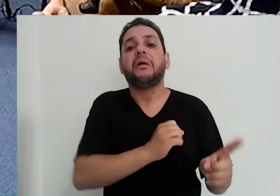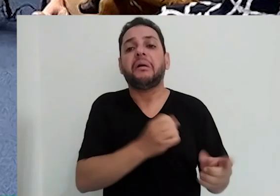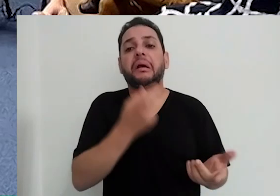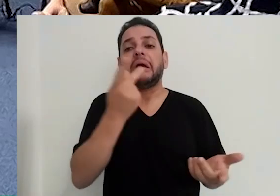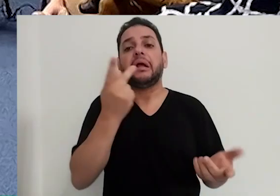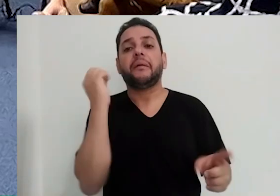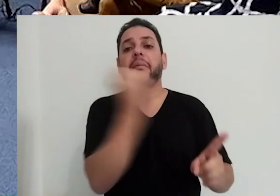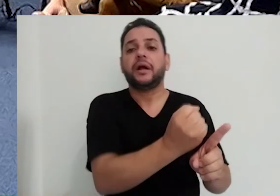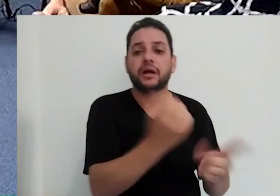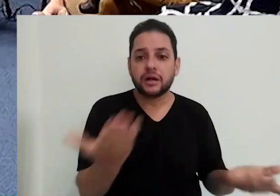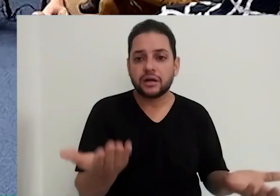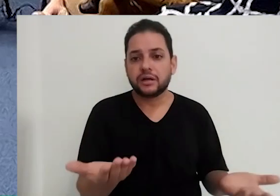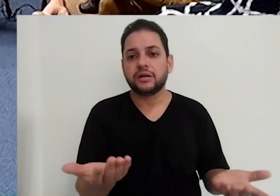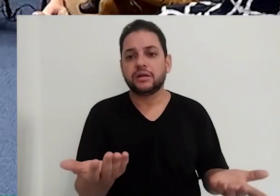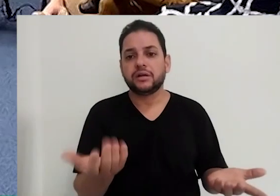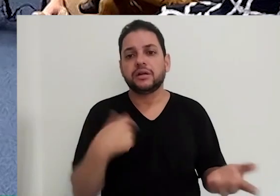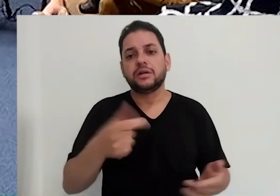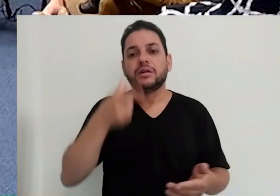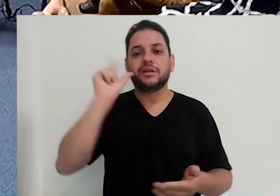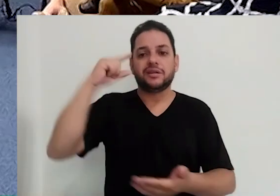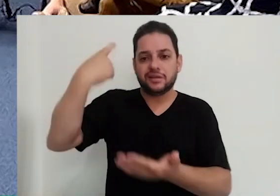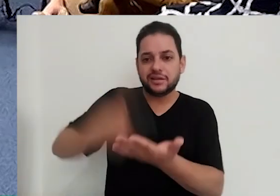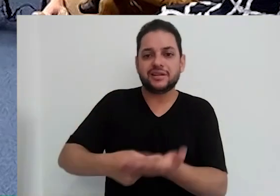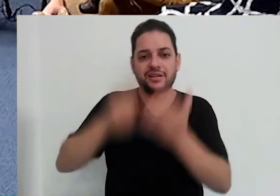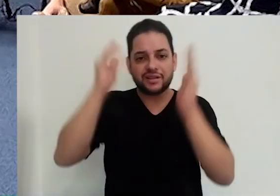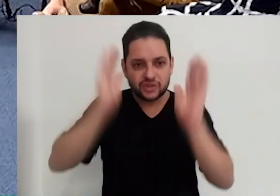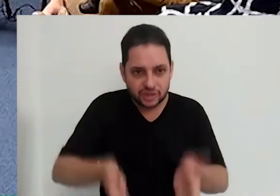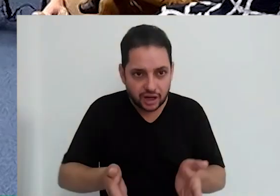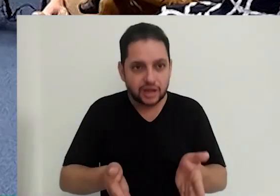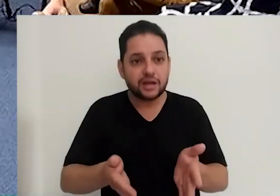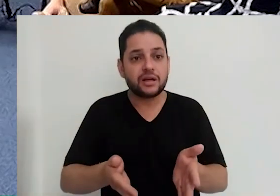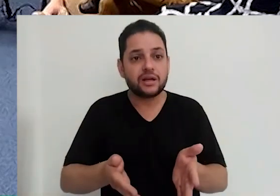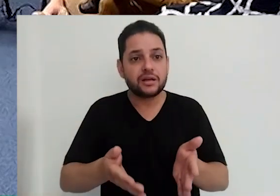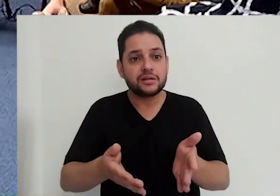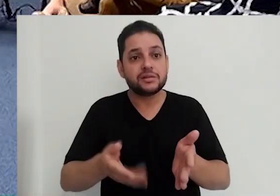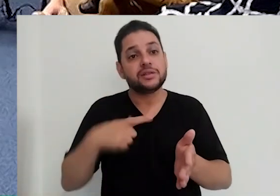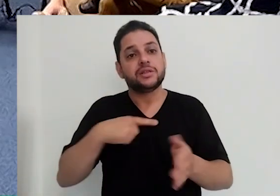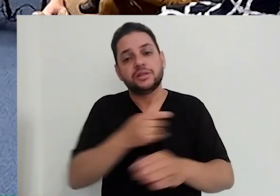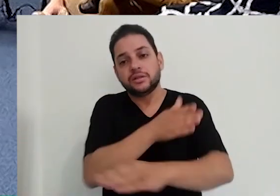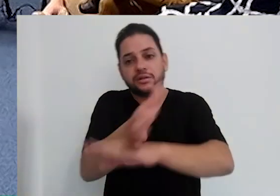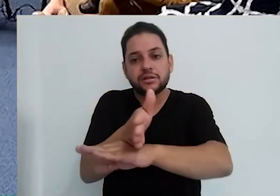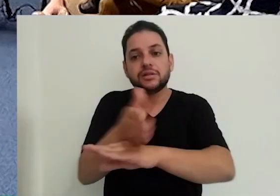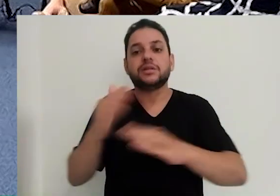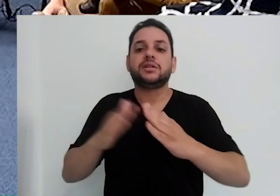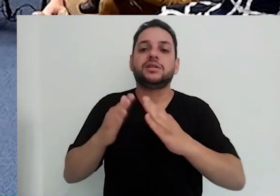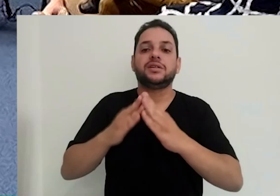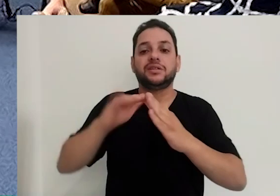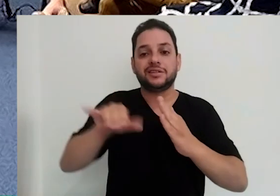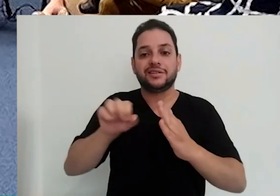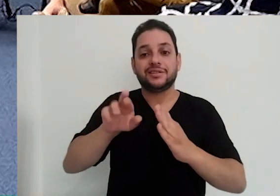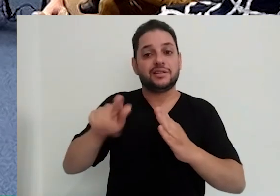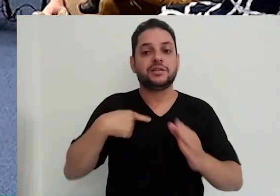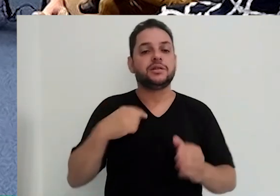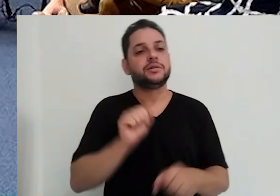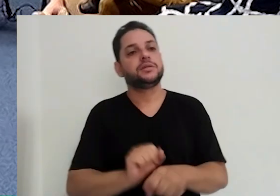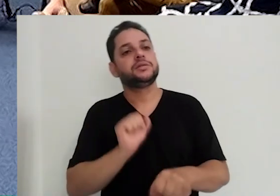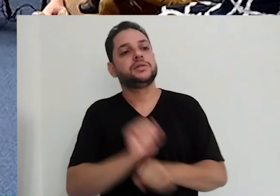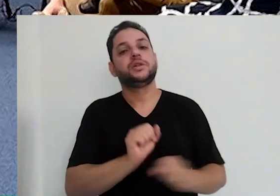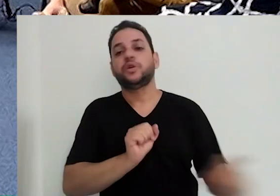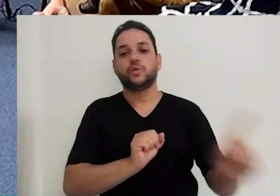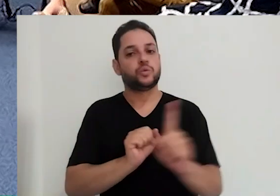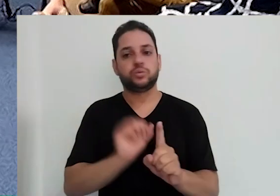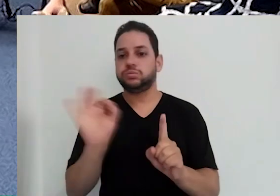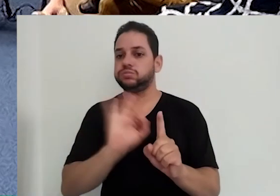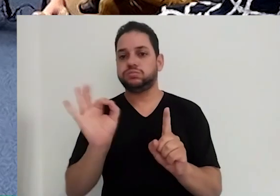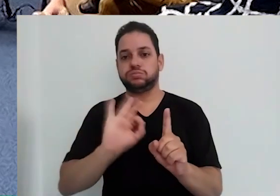tinha marcado uma vez com ele Esse é aqu era o negócio a gente tinha marcado uma vez com ele que a gente foi até a casa do Jorge e ele não apareceu então eu tava com